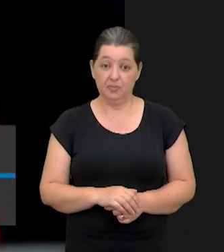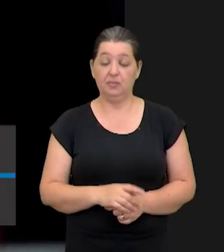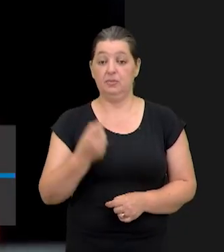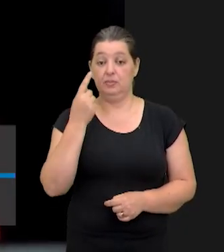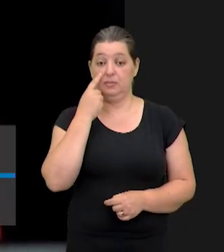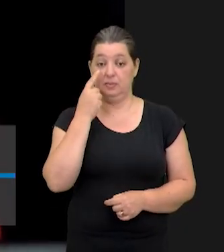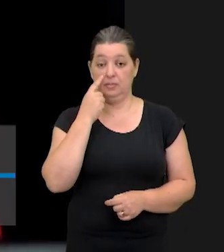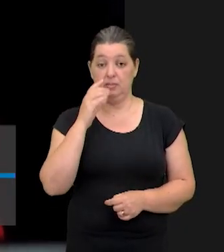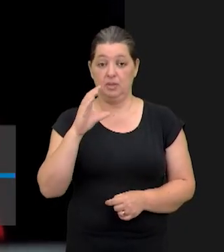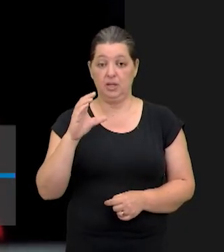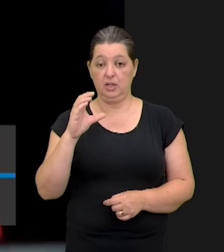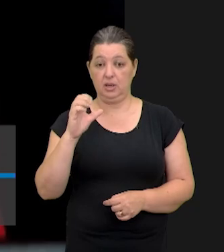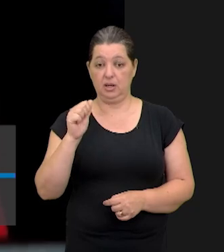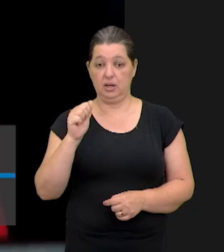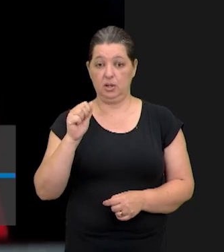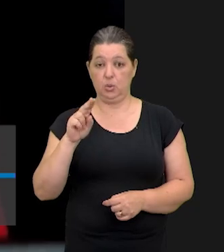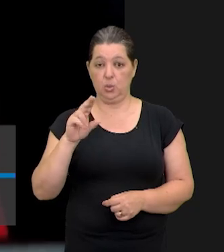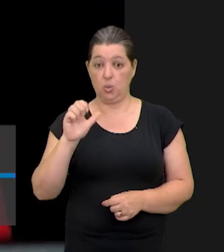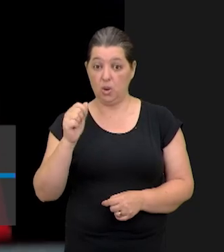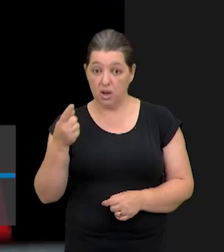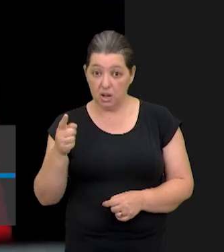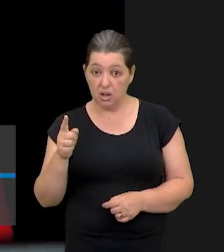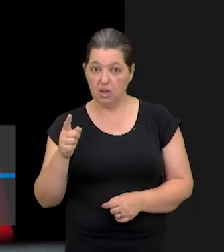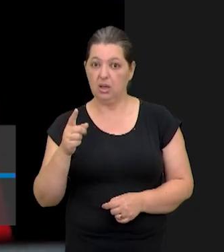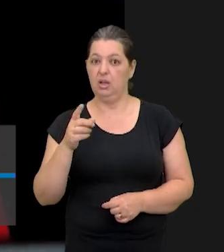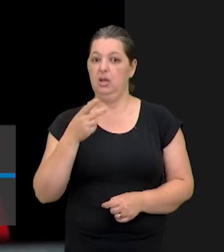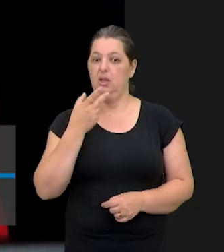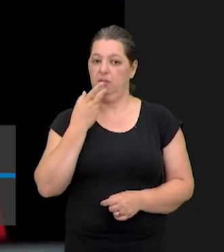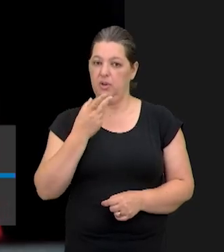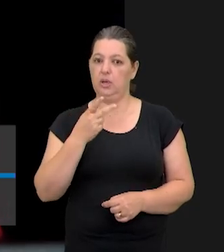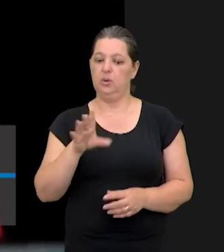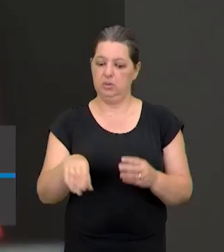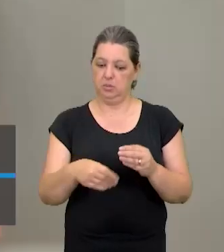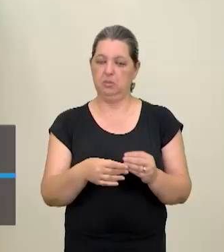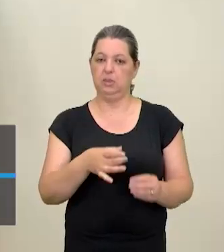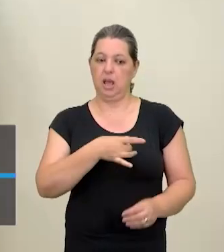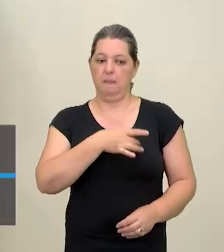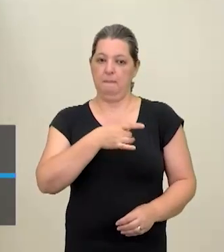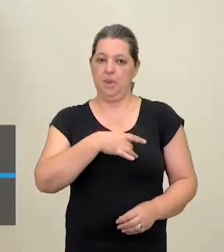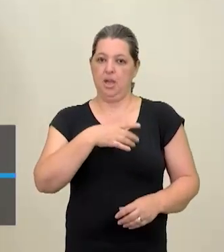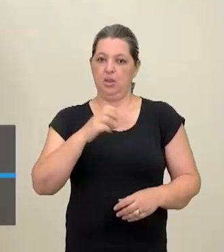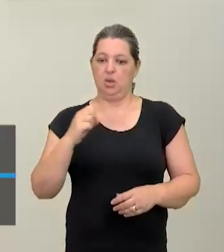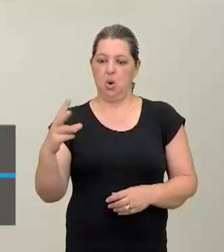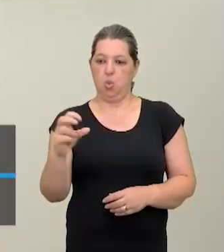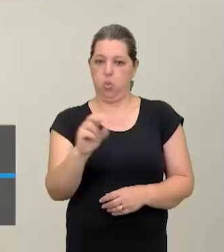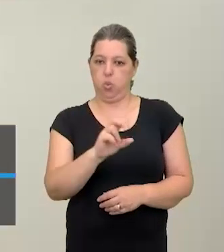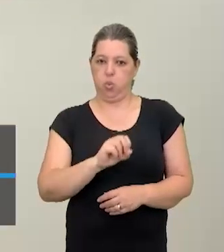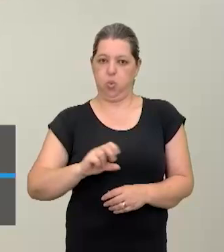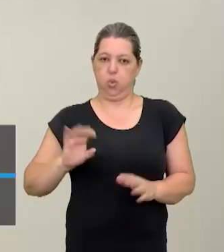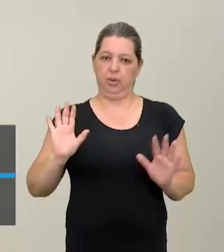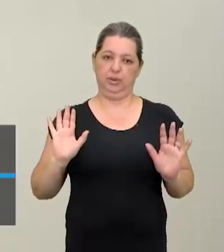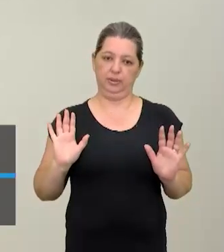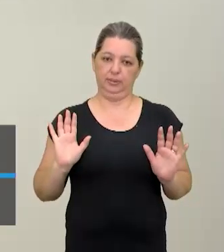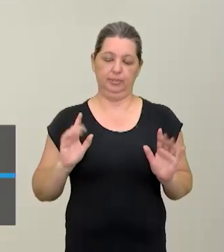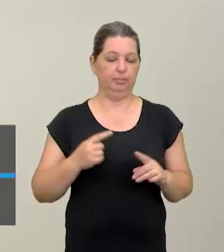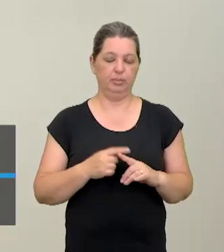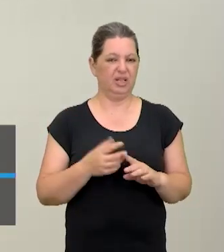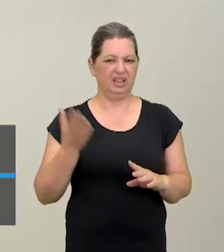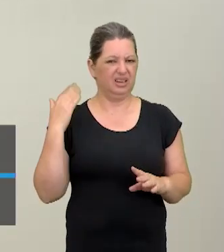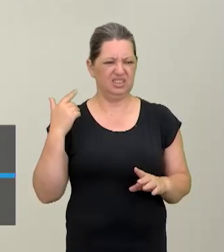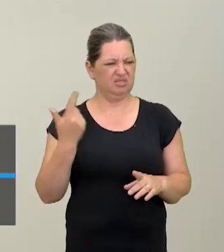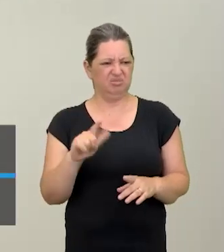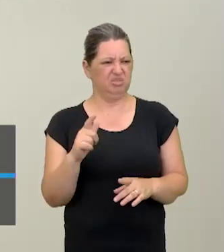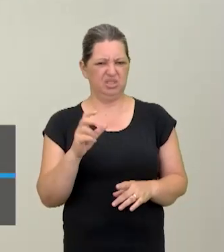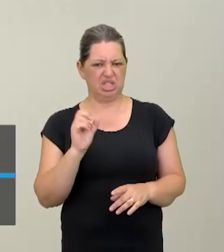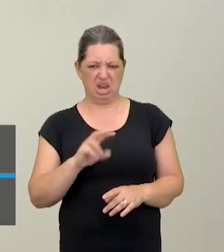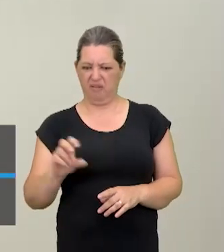Olha só, o Cauã complementa, que está com medo do vírus. Isso, mudou. Antigamente você não tinha medo de,